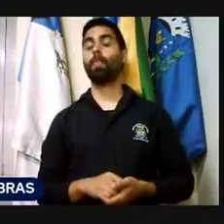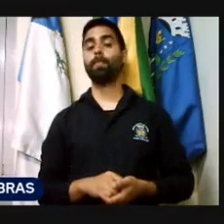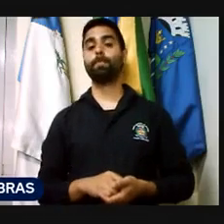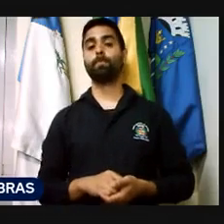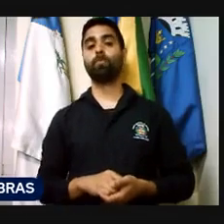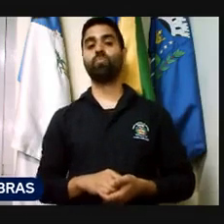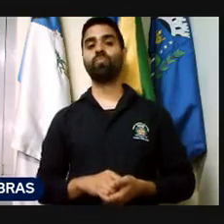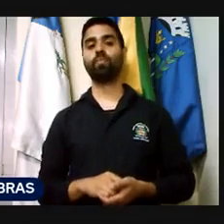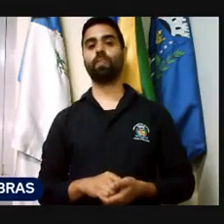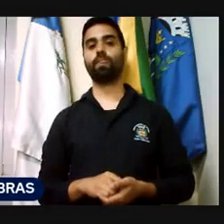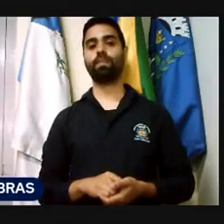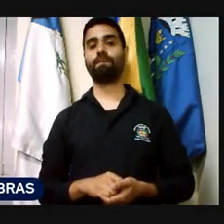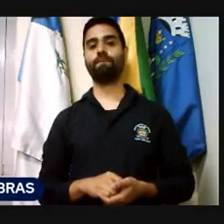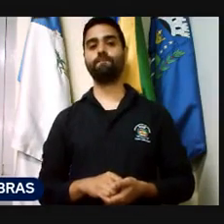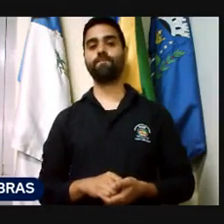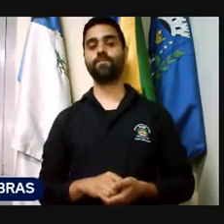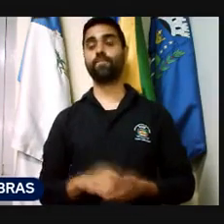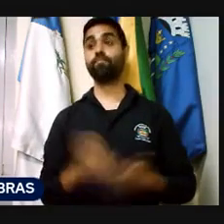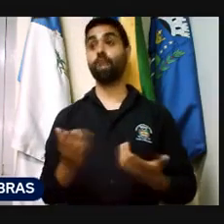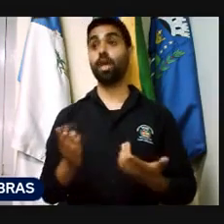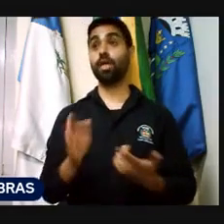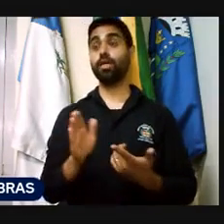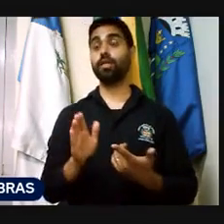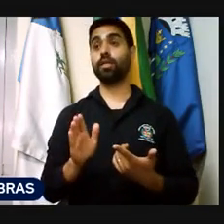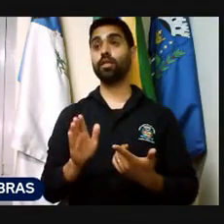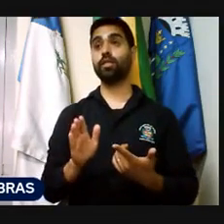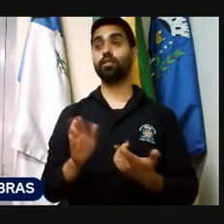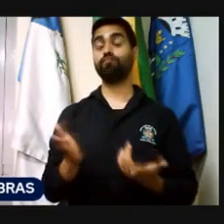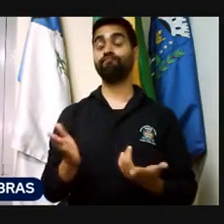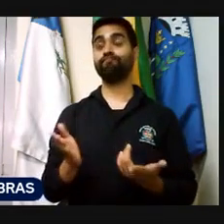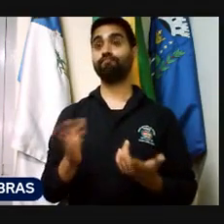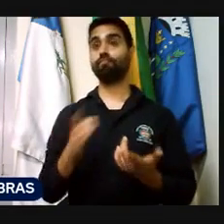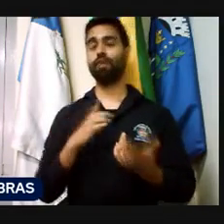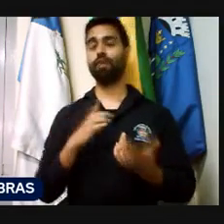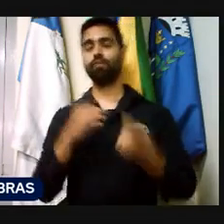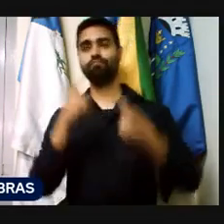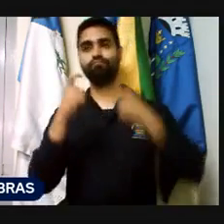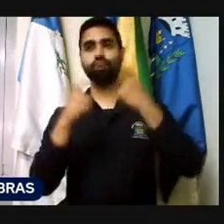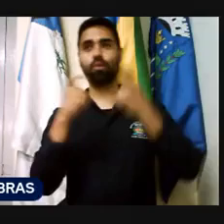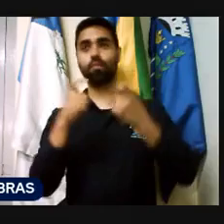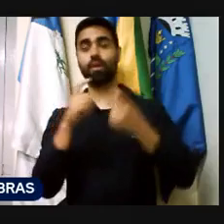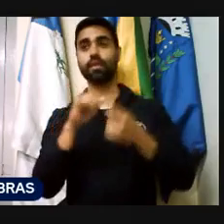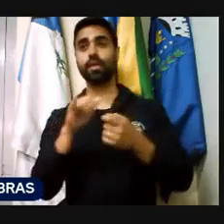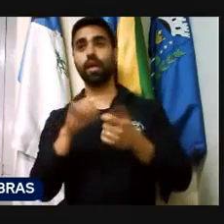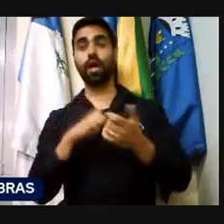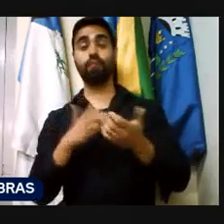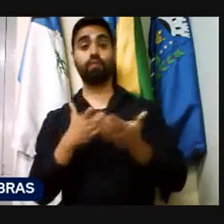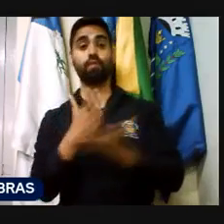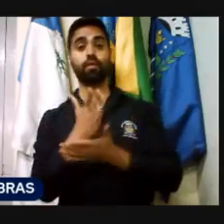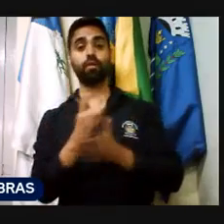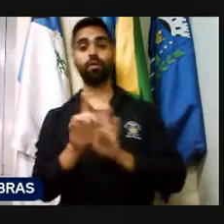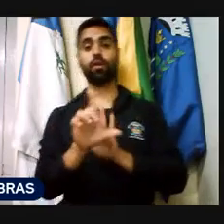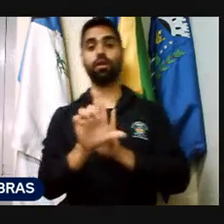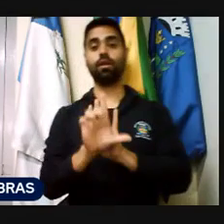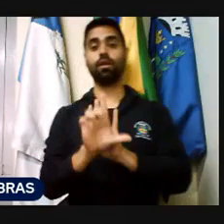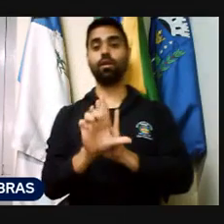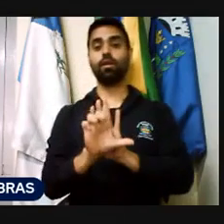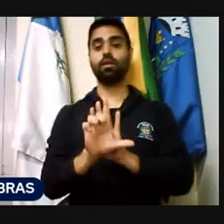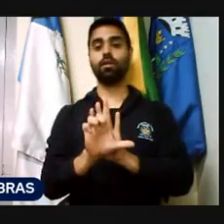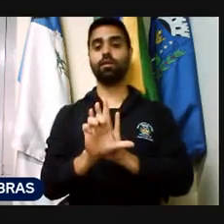a sua preocupação quanto à aprovação da lei